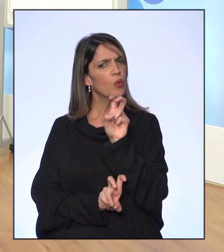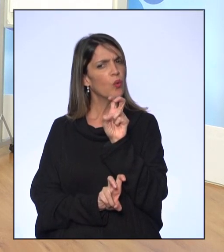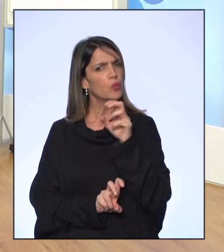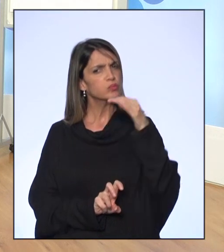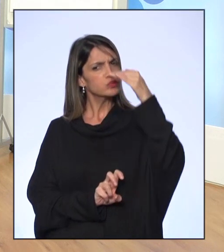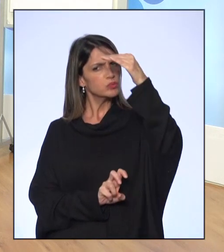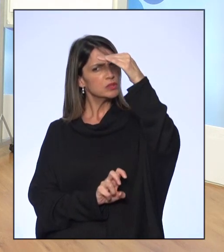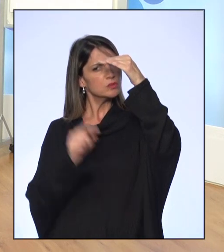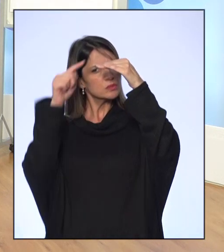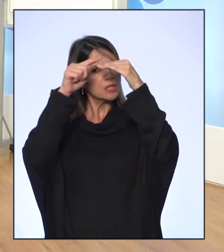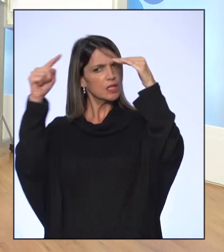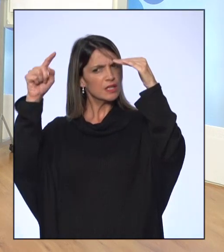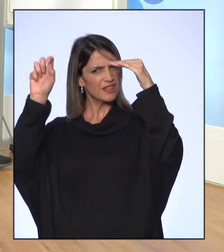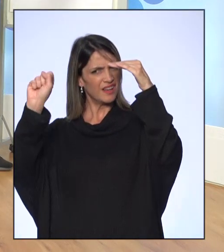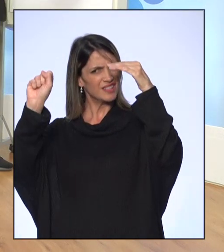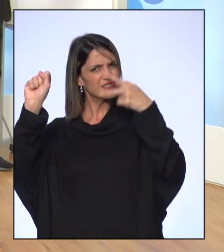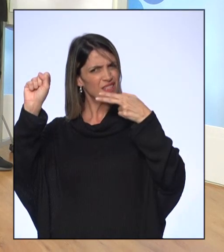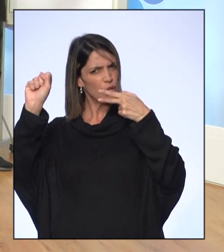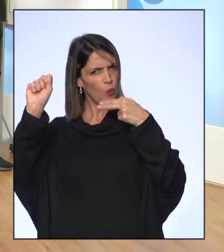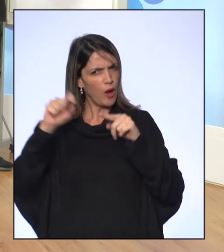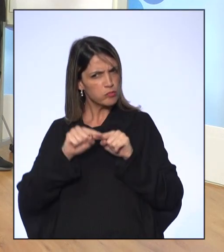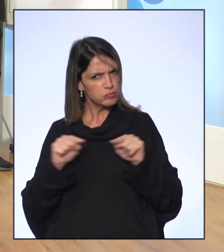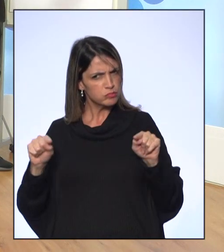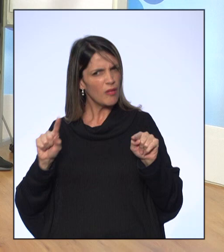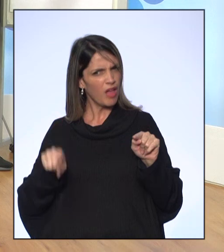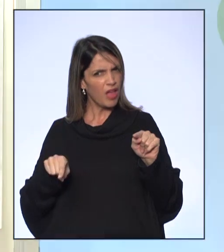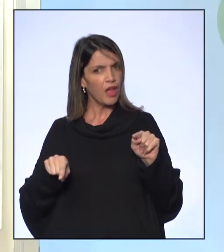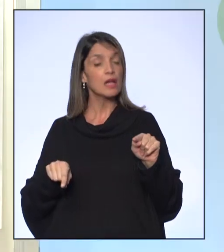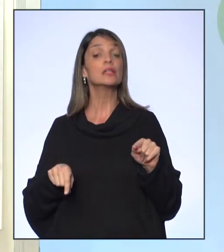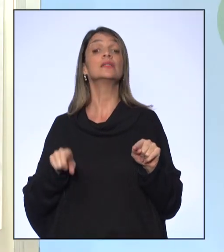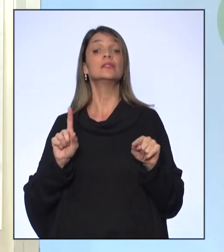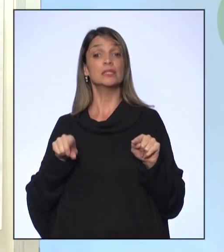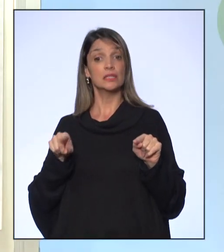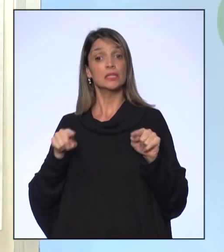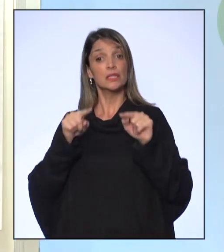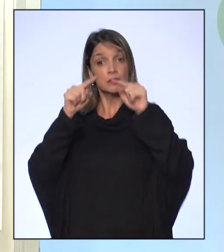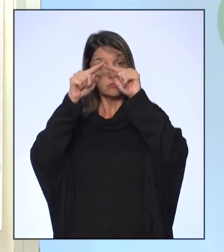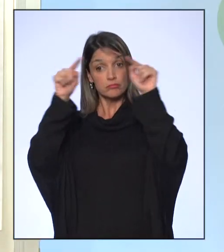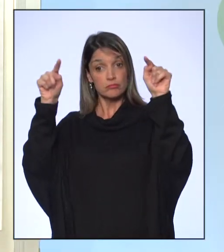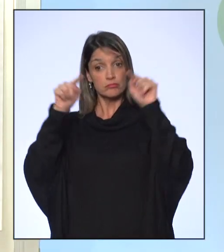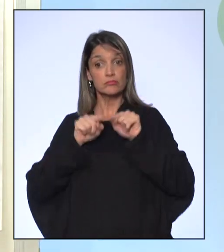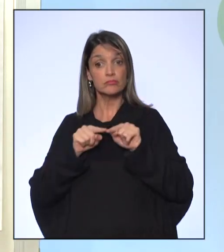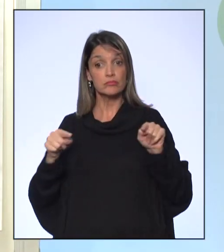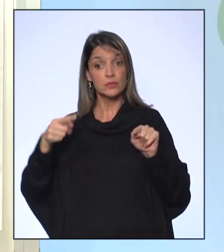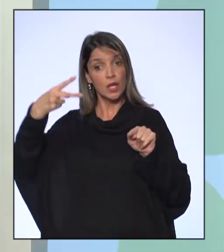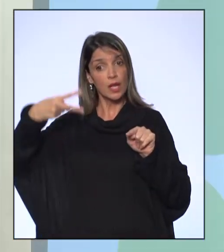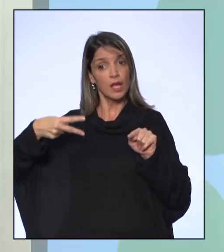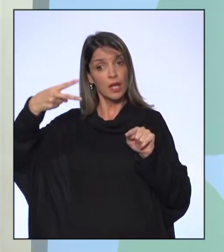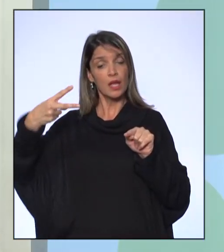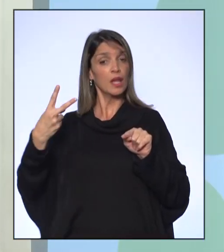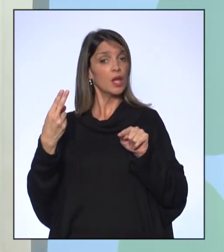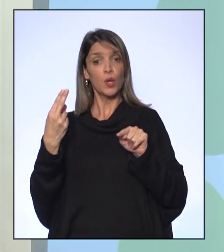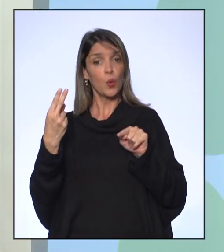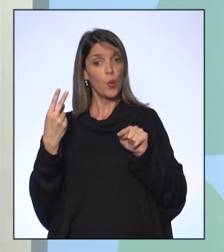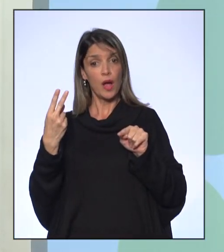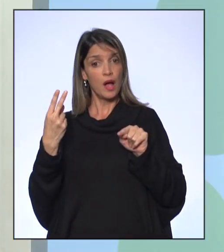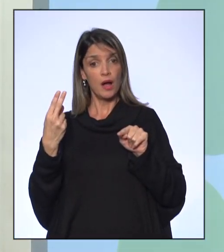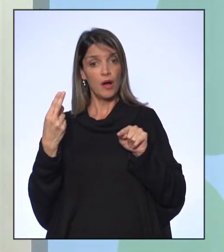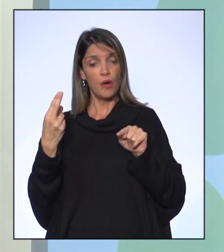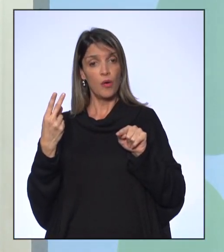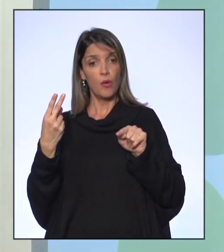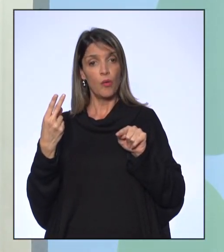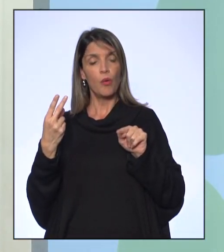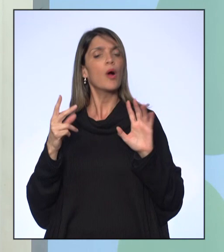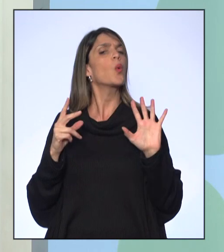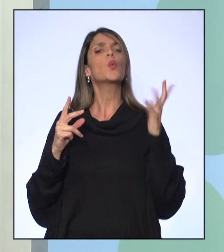S é igual ao segmento de baixo? Isso mesmo. Então quer dizer que esse segmento é igual a esse. Se eu falo que esses dois segmentos são iguais, o